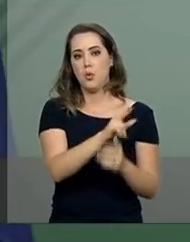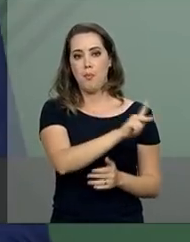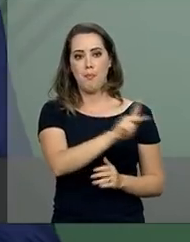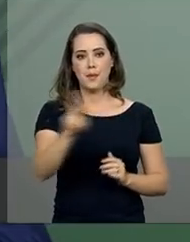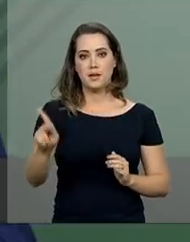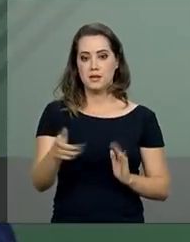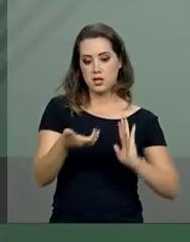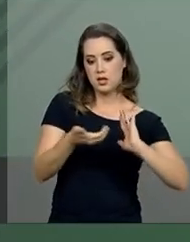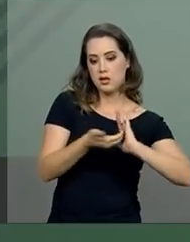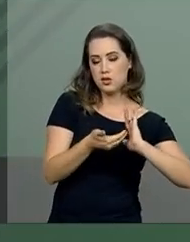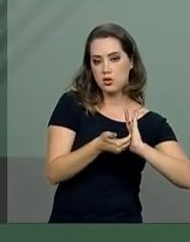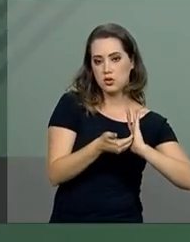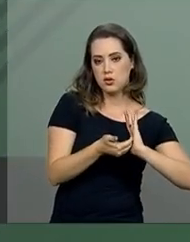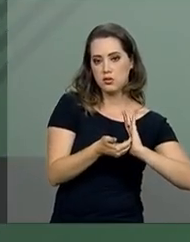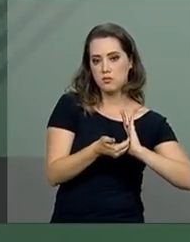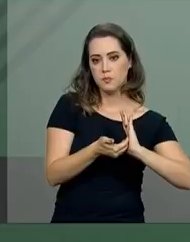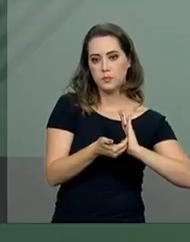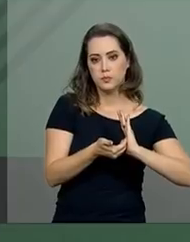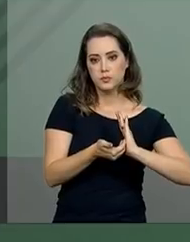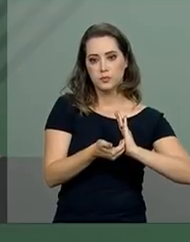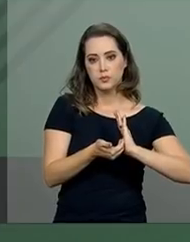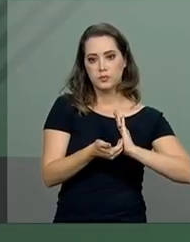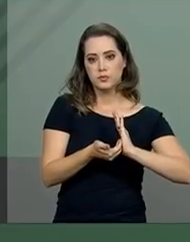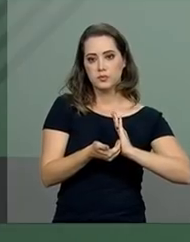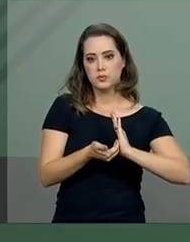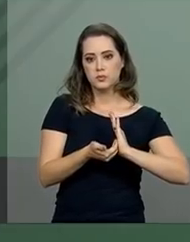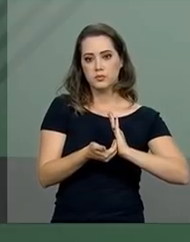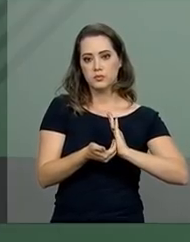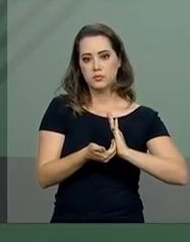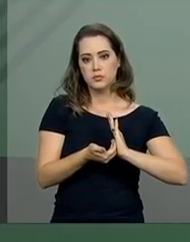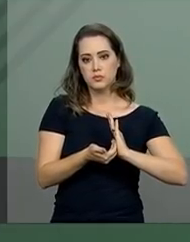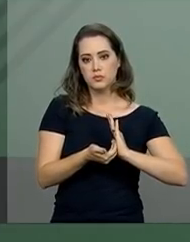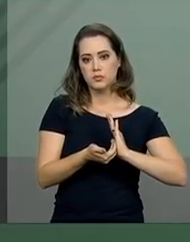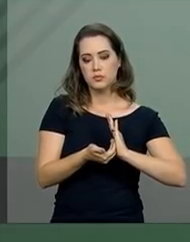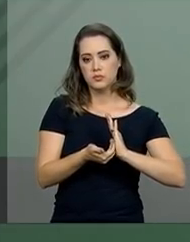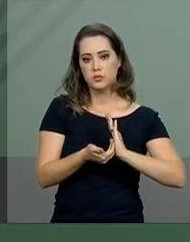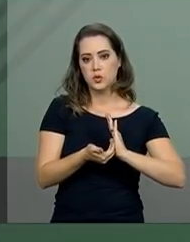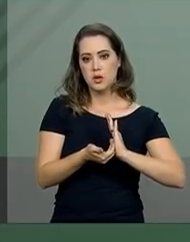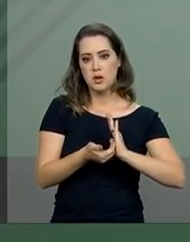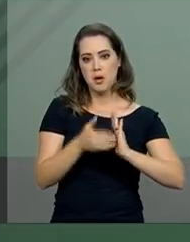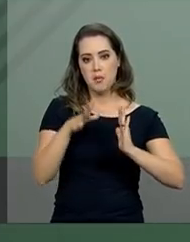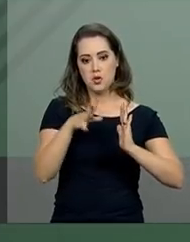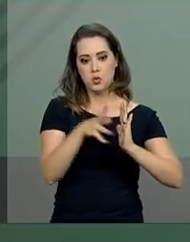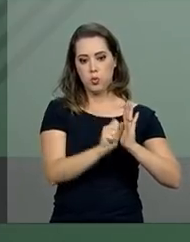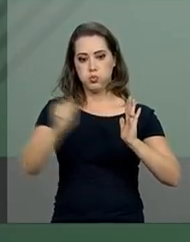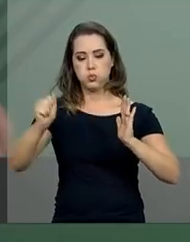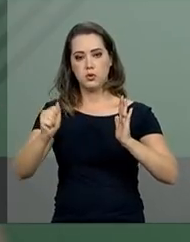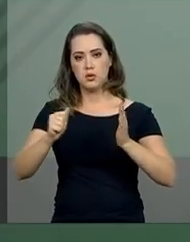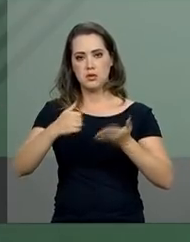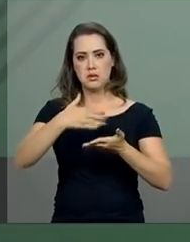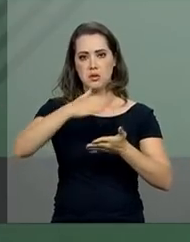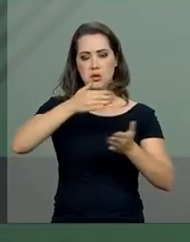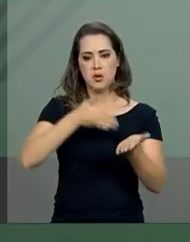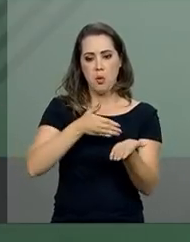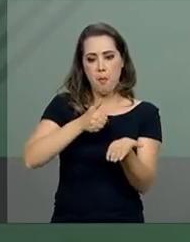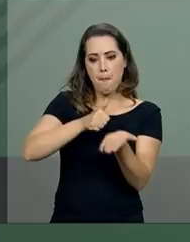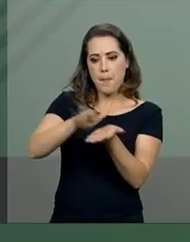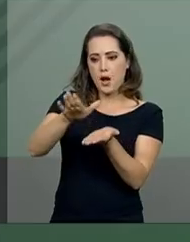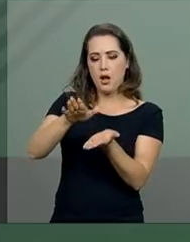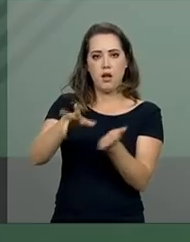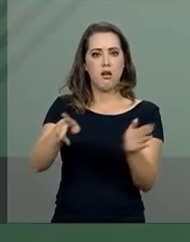dos deputados acabou sendo cassado pelos seus próprios